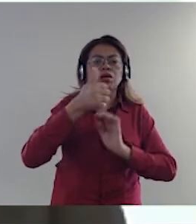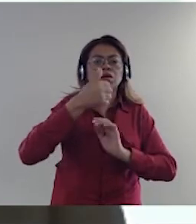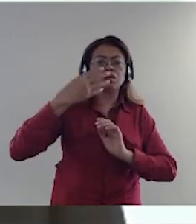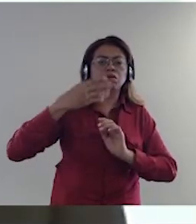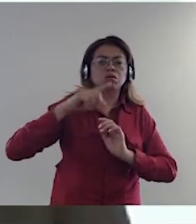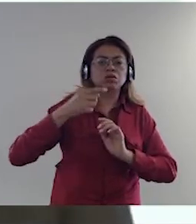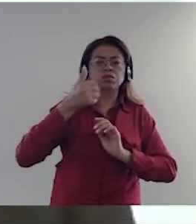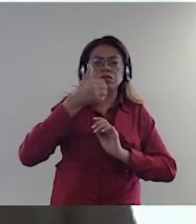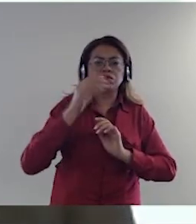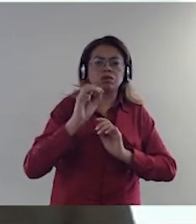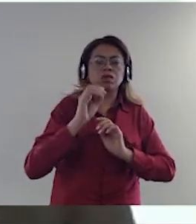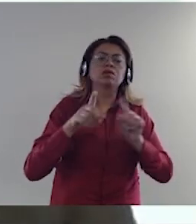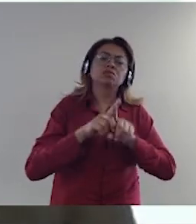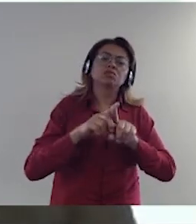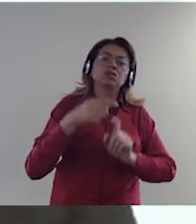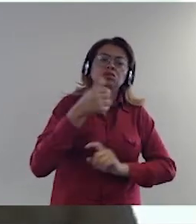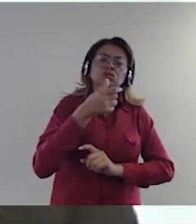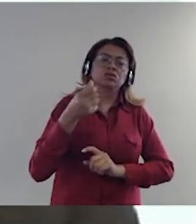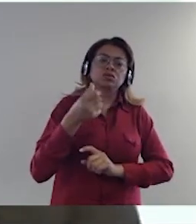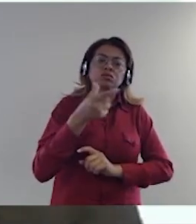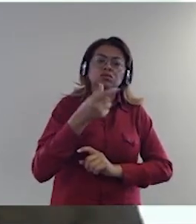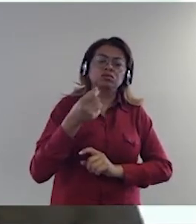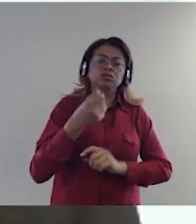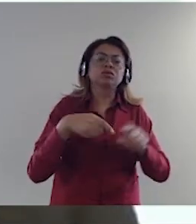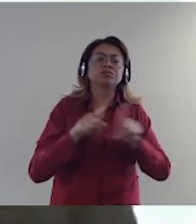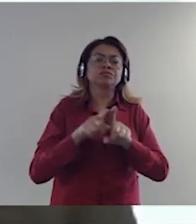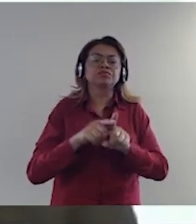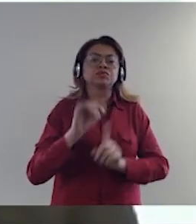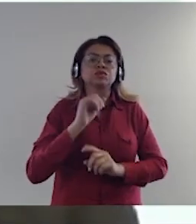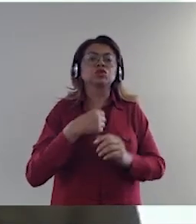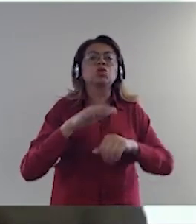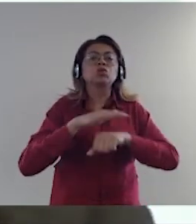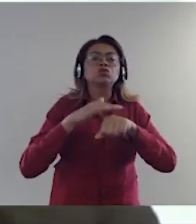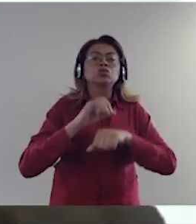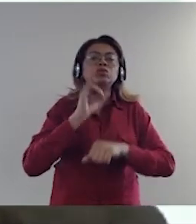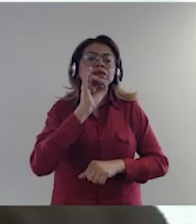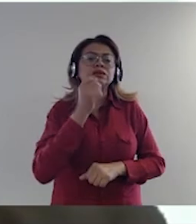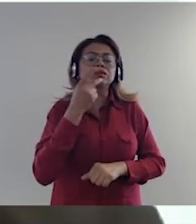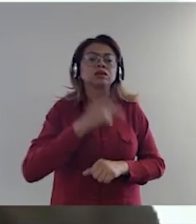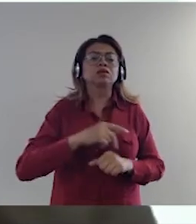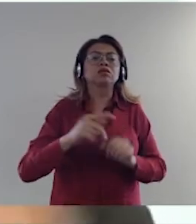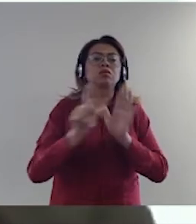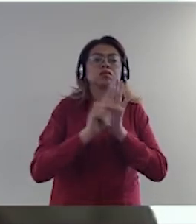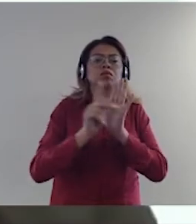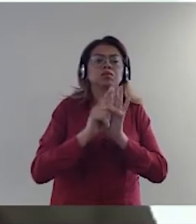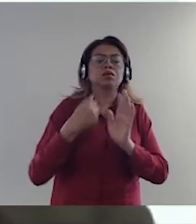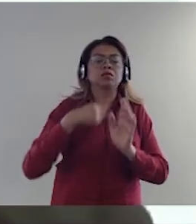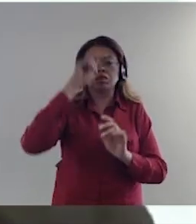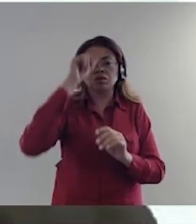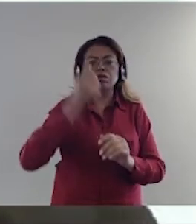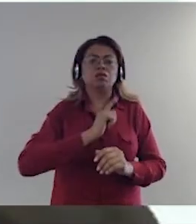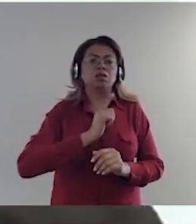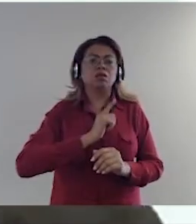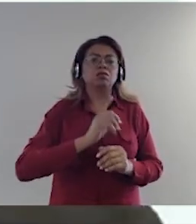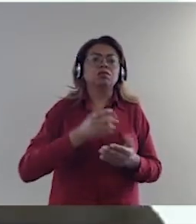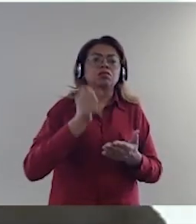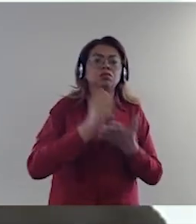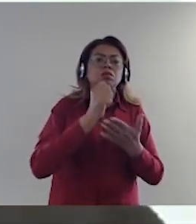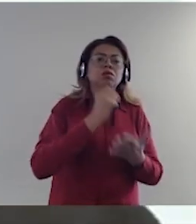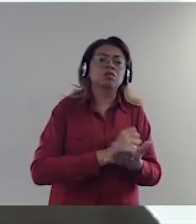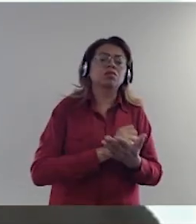uma dúvida, né, aqui entre nós, né, sobre se a multipropriedade teria uma natureza contratual ou de direito real. Eu entendo